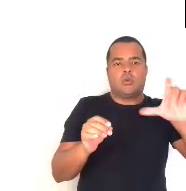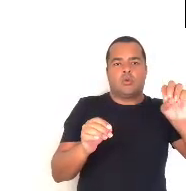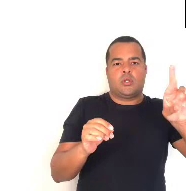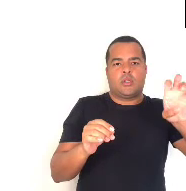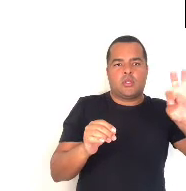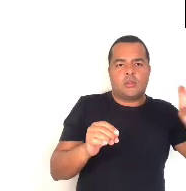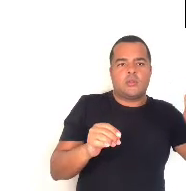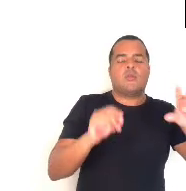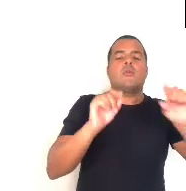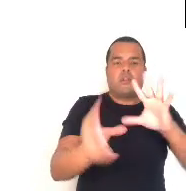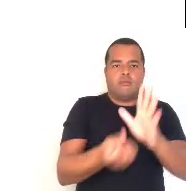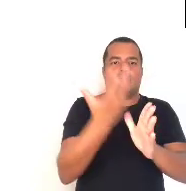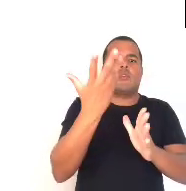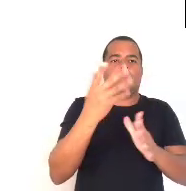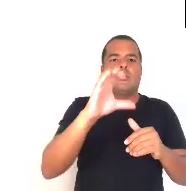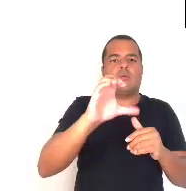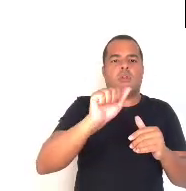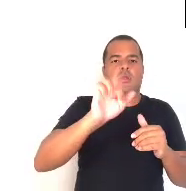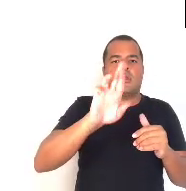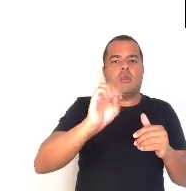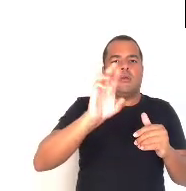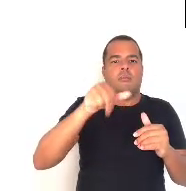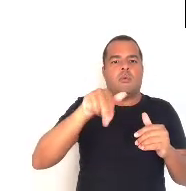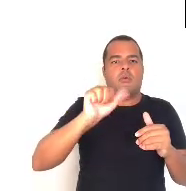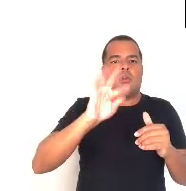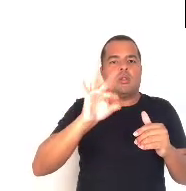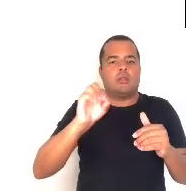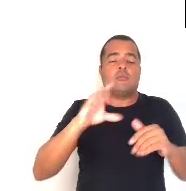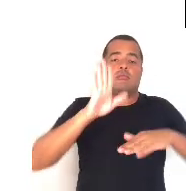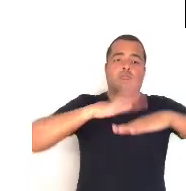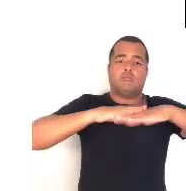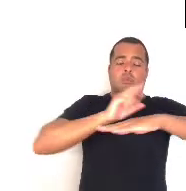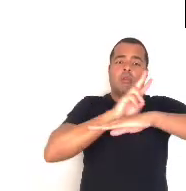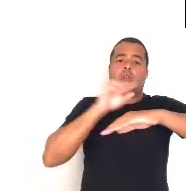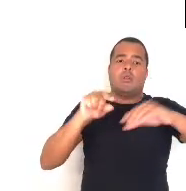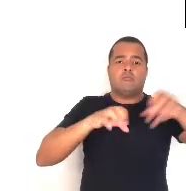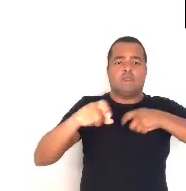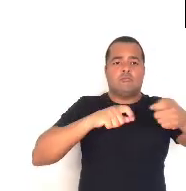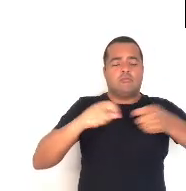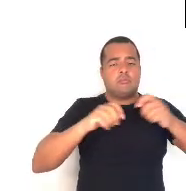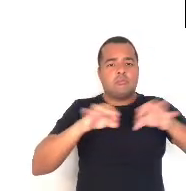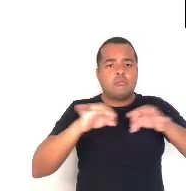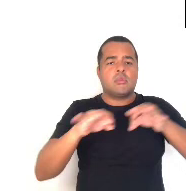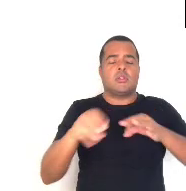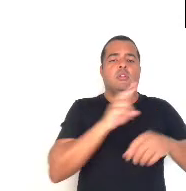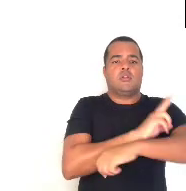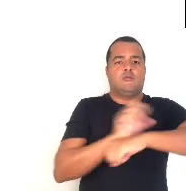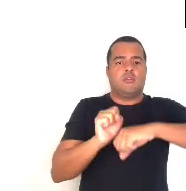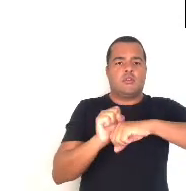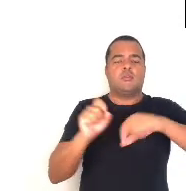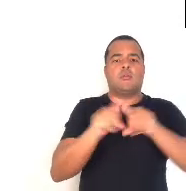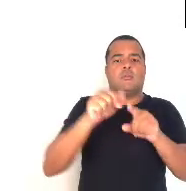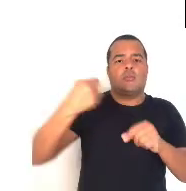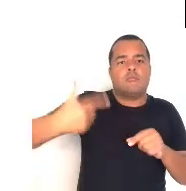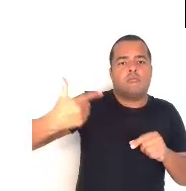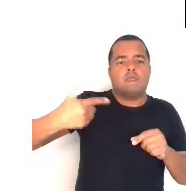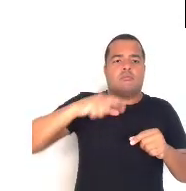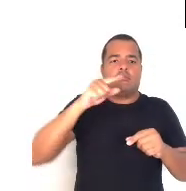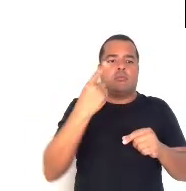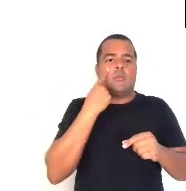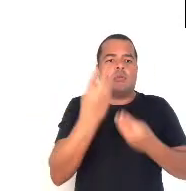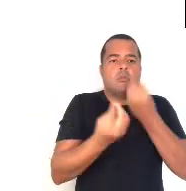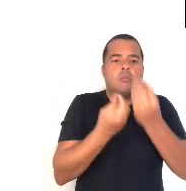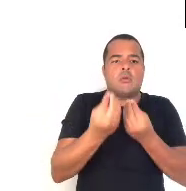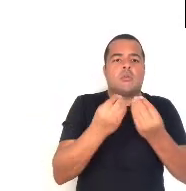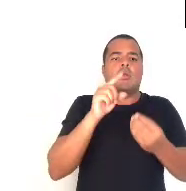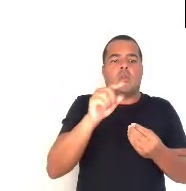íon cloreto, e aí você vai ter a formação desse carbocátion. Então, ela é a etapa controladora da velocidade. Já na segunda etapa, os